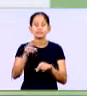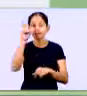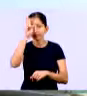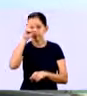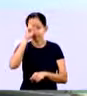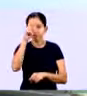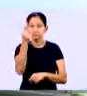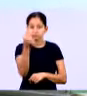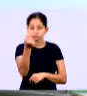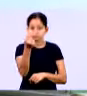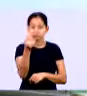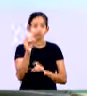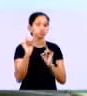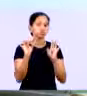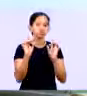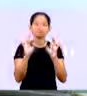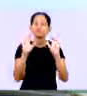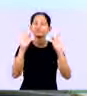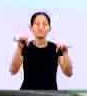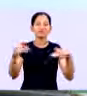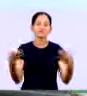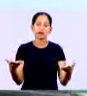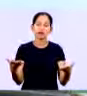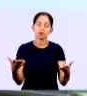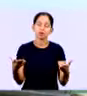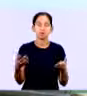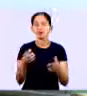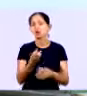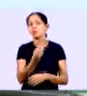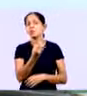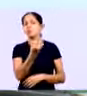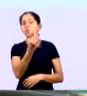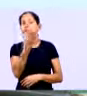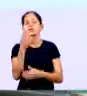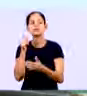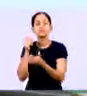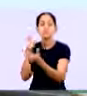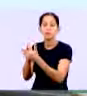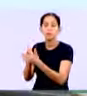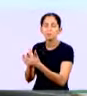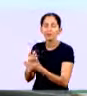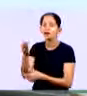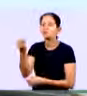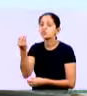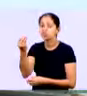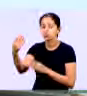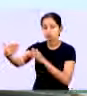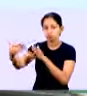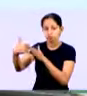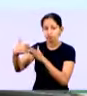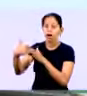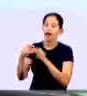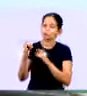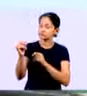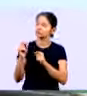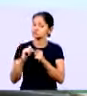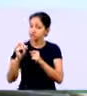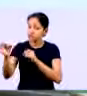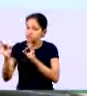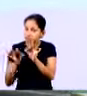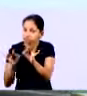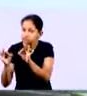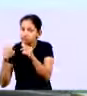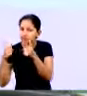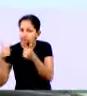o que nos interessa é isso, o valor final. Quanto eu vou gastar para comprar essa matéria-prima? Né? Esse processo sendo bem feito, você vai ter esse